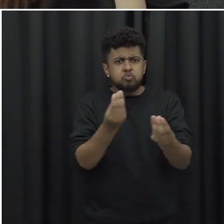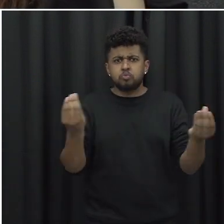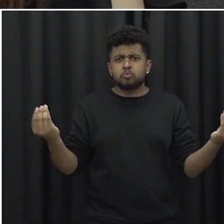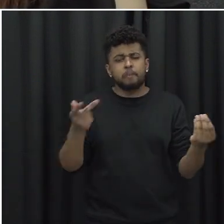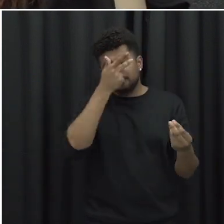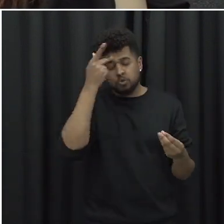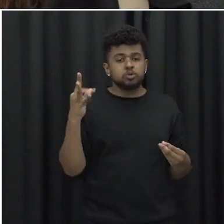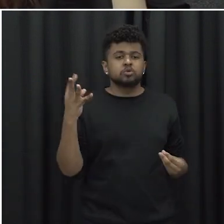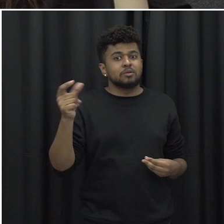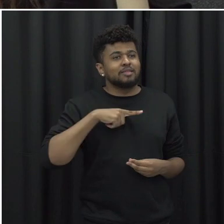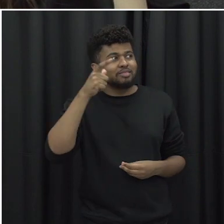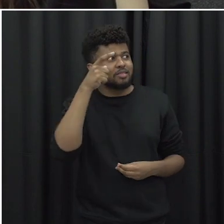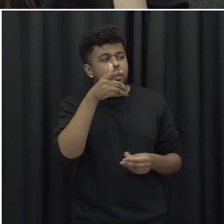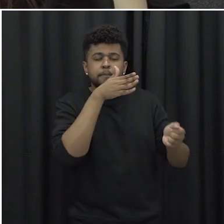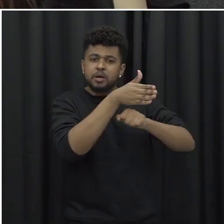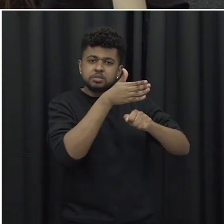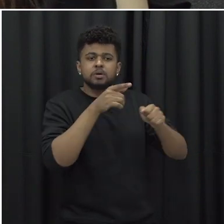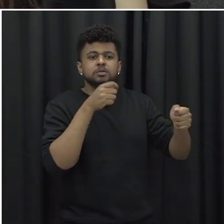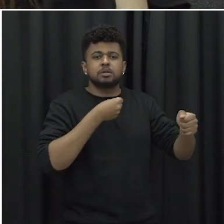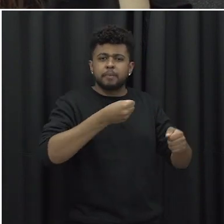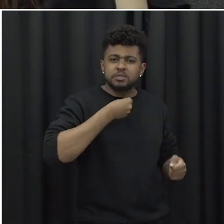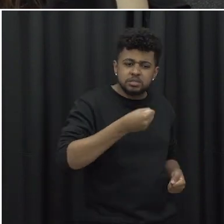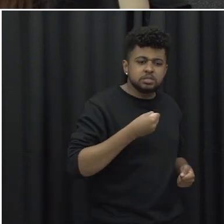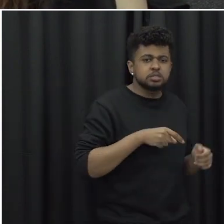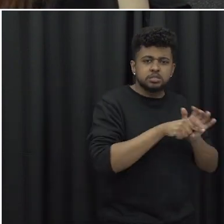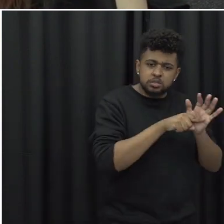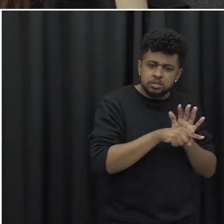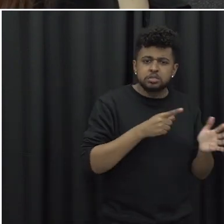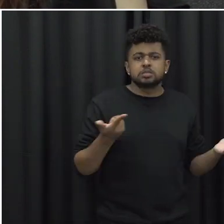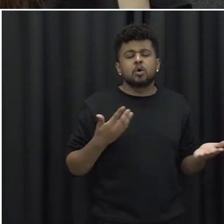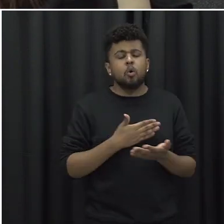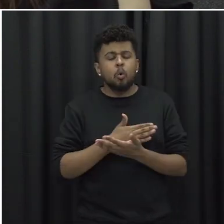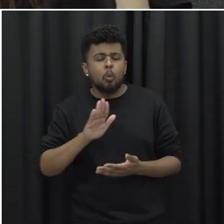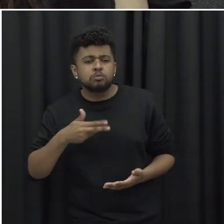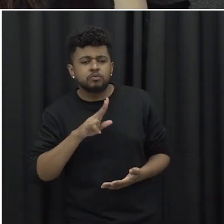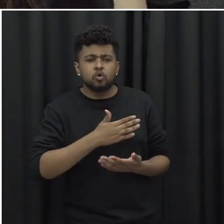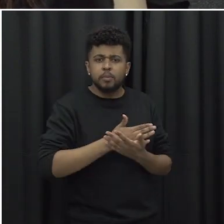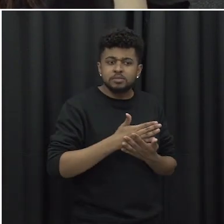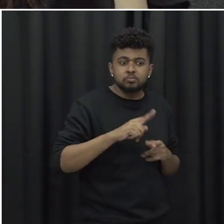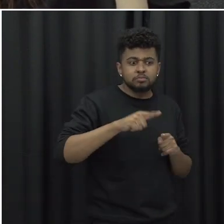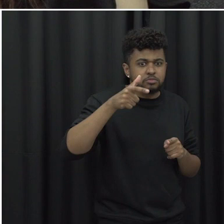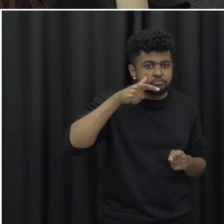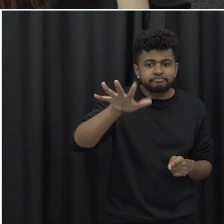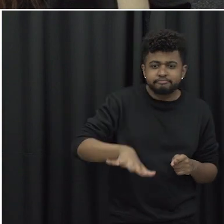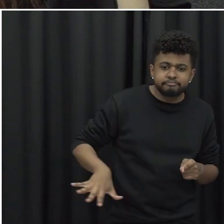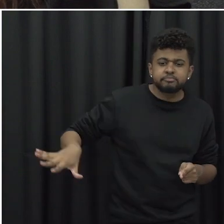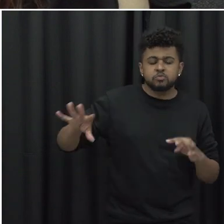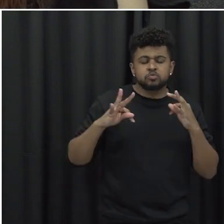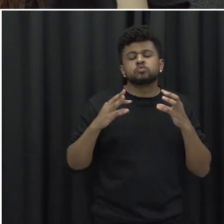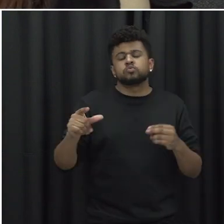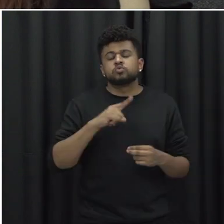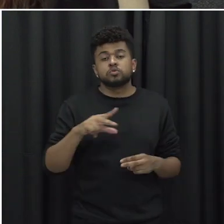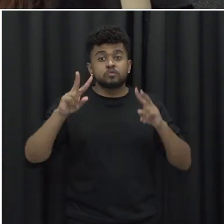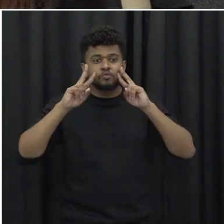da pesquisa, queria participar quando ia começar, assim, foi até surpreendente que o interesse que todos tinham para ver se